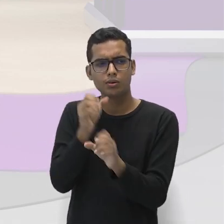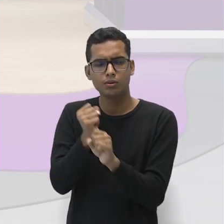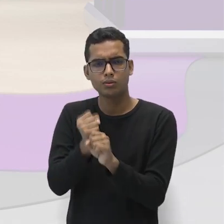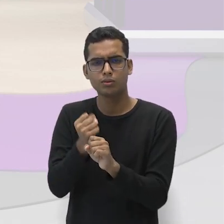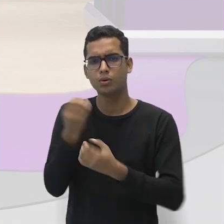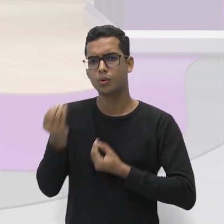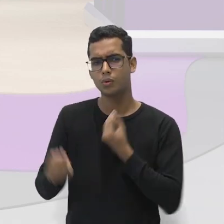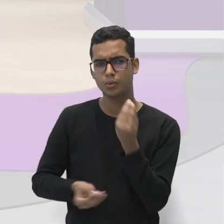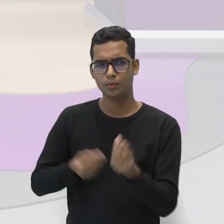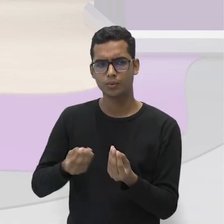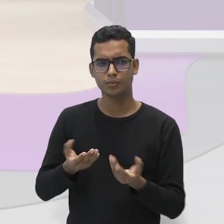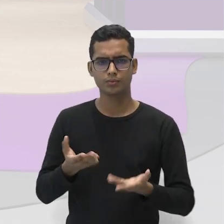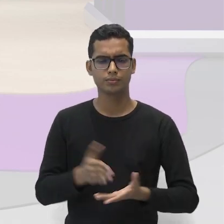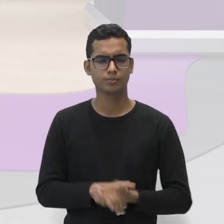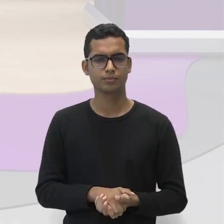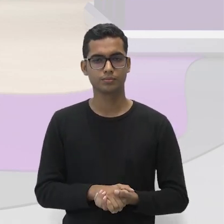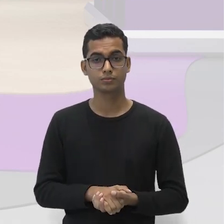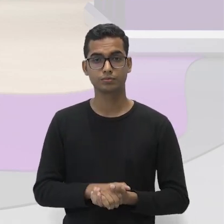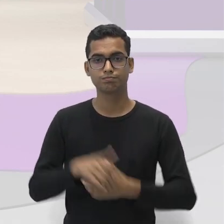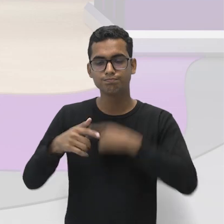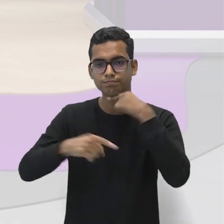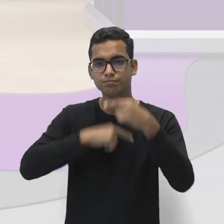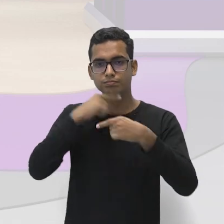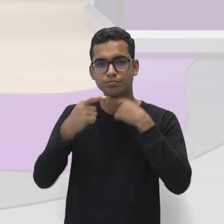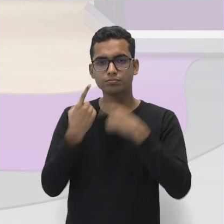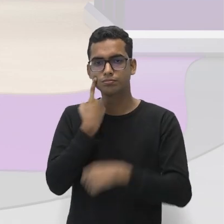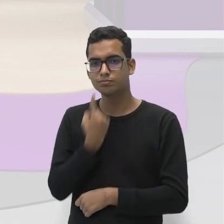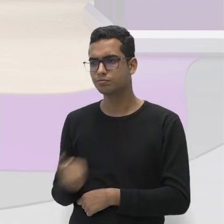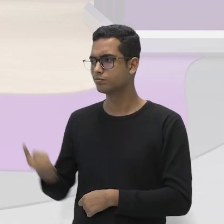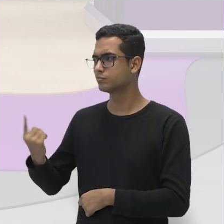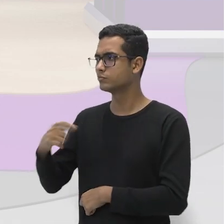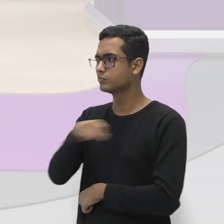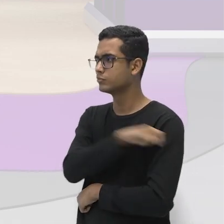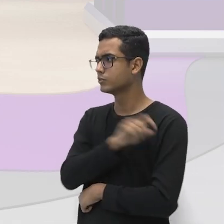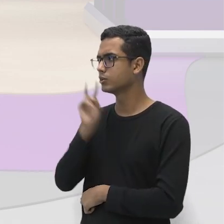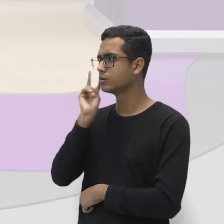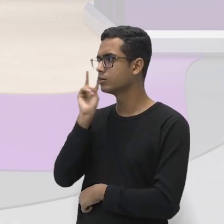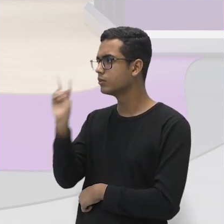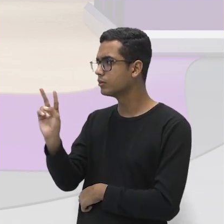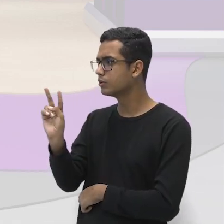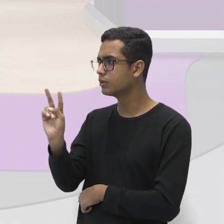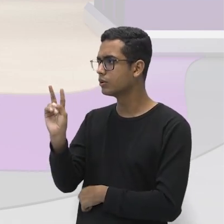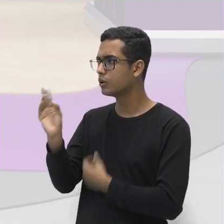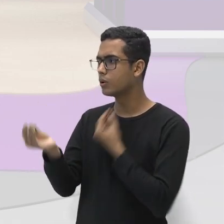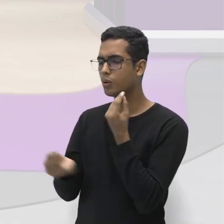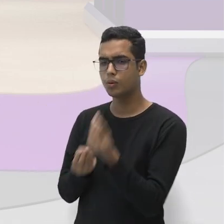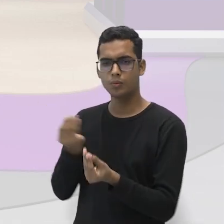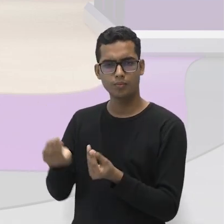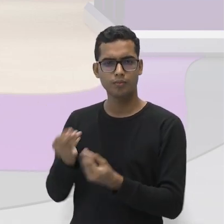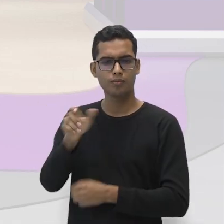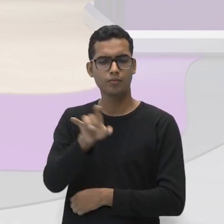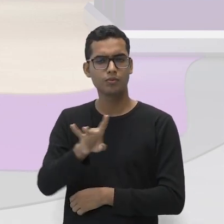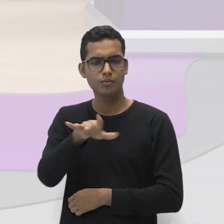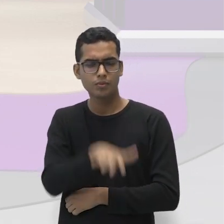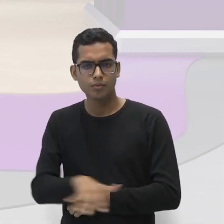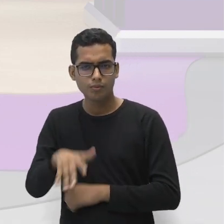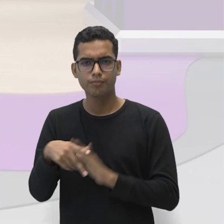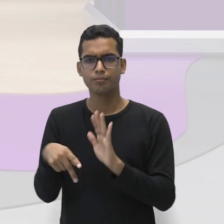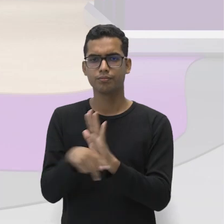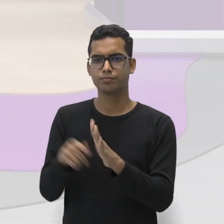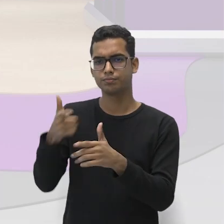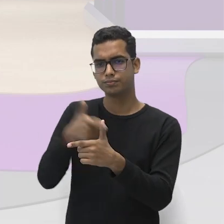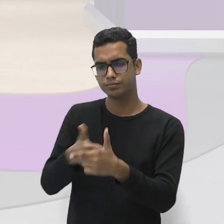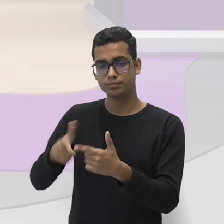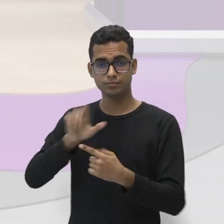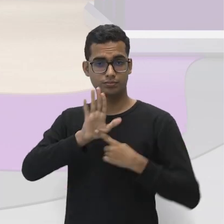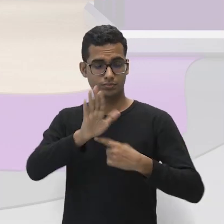Bom, ficou uma dúvida porque agora o nosso aluno visualizou somente geometricamente a divisão, né? E aí agora eu vou